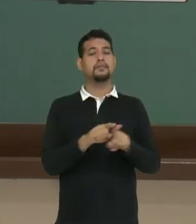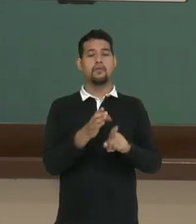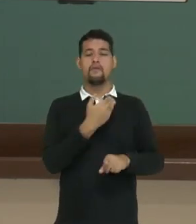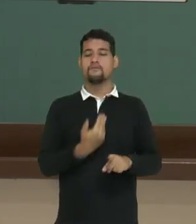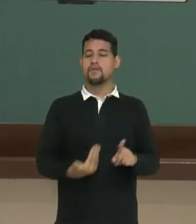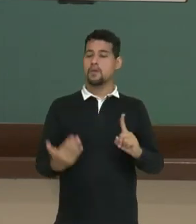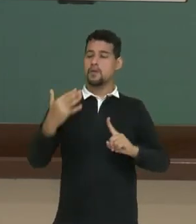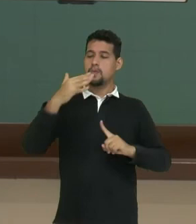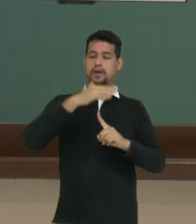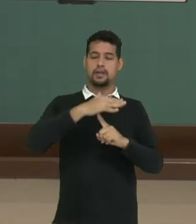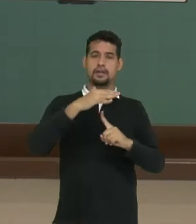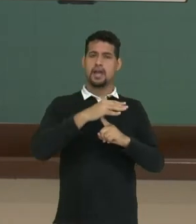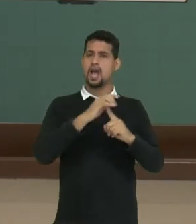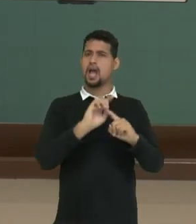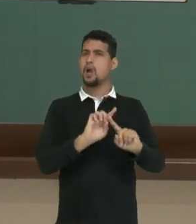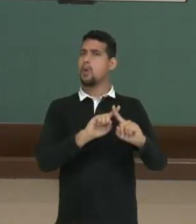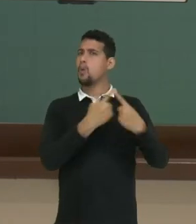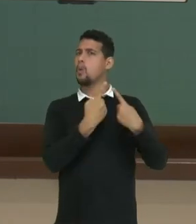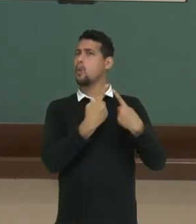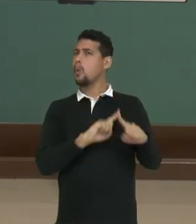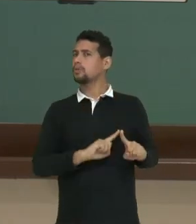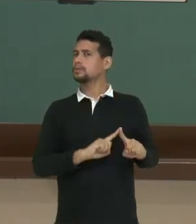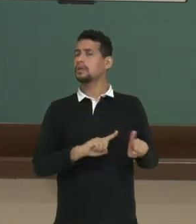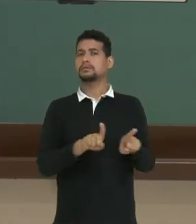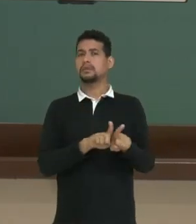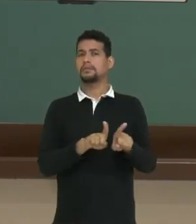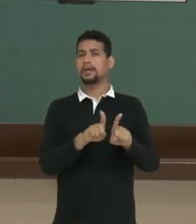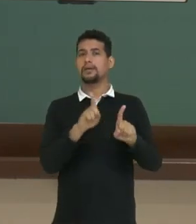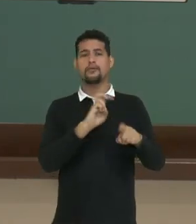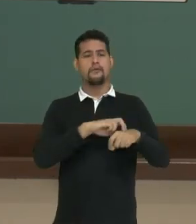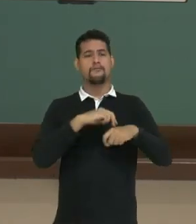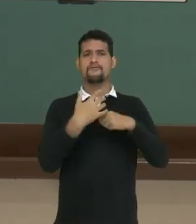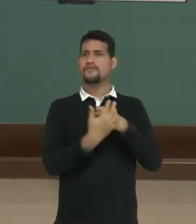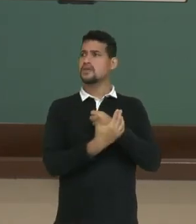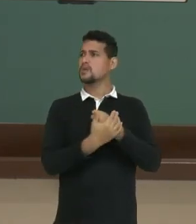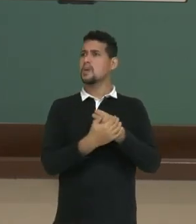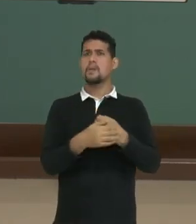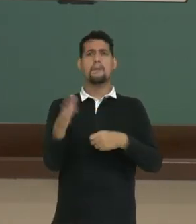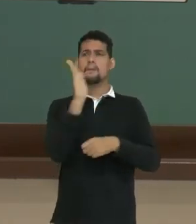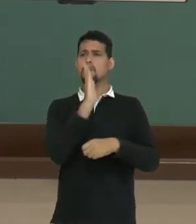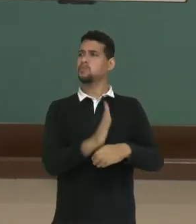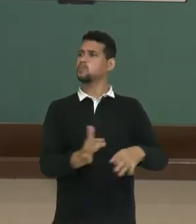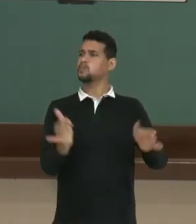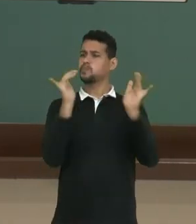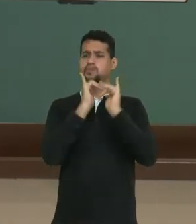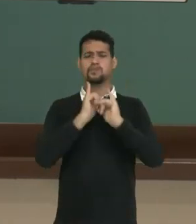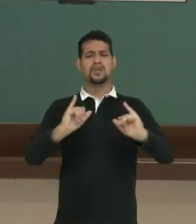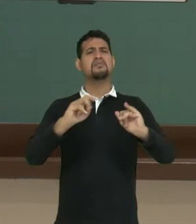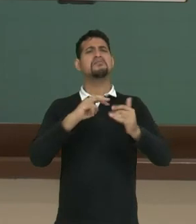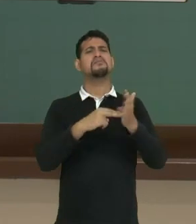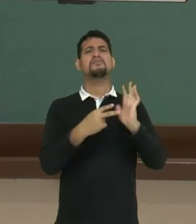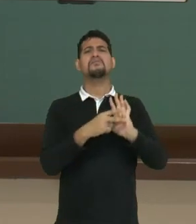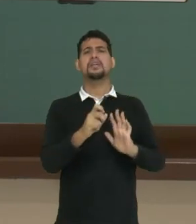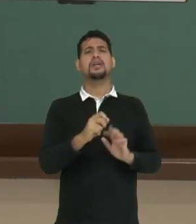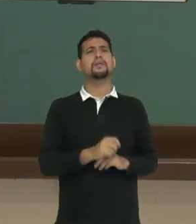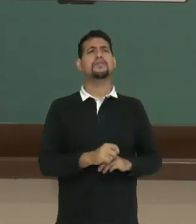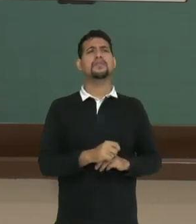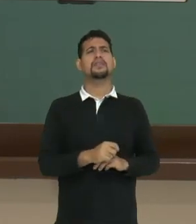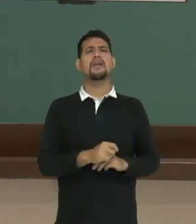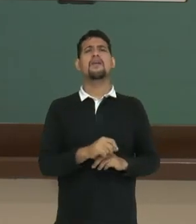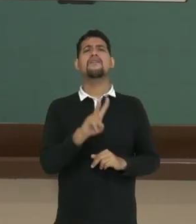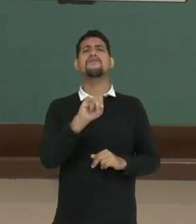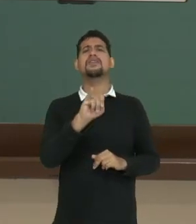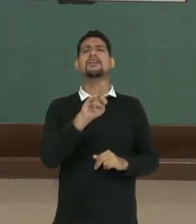do Paraná contra o coronavírus viraliza em todo o país. Qual o sentido da expressão viraliza